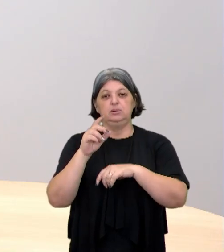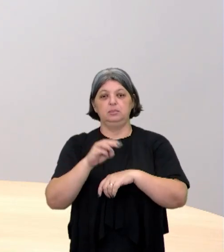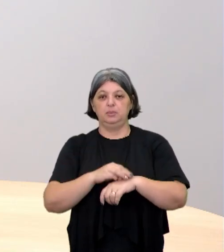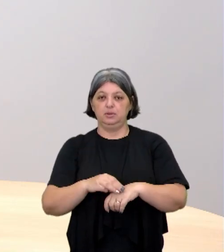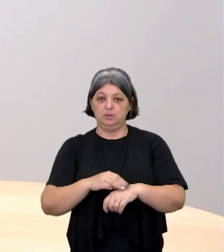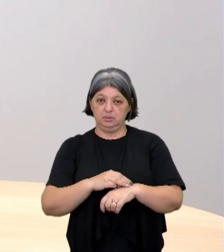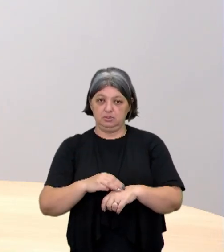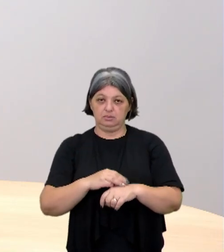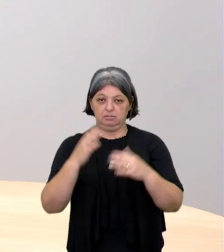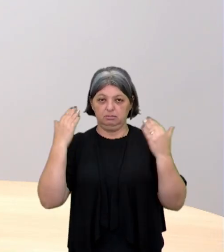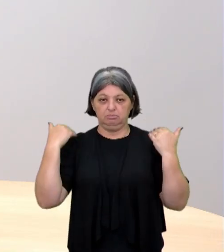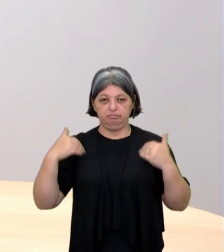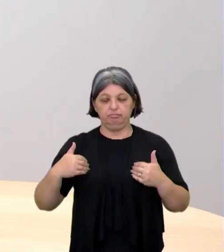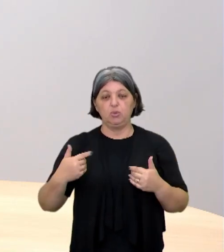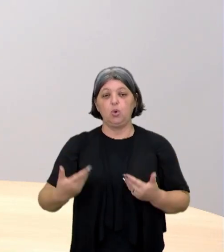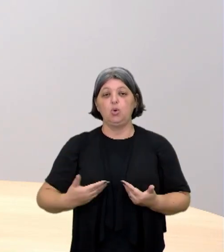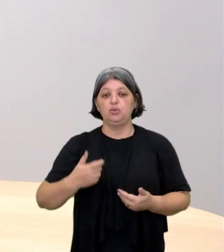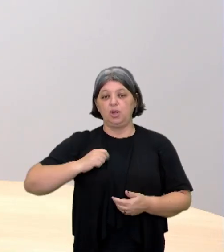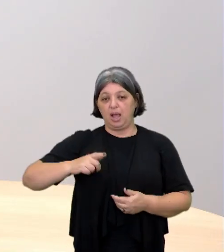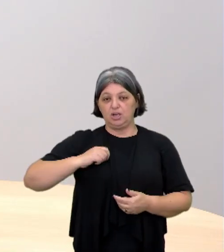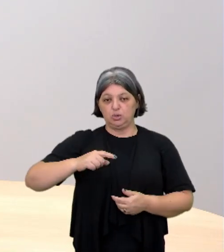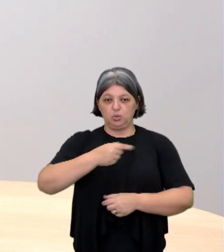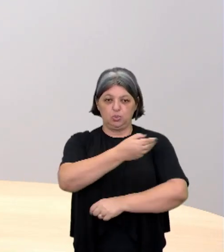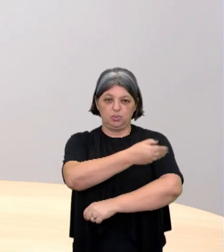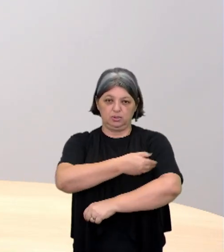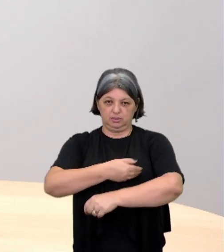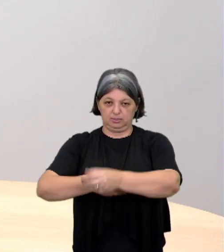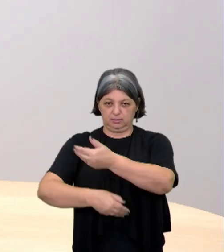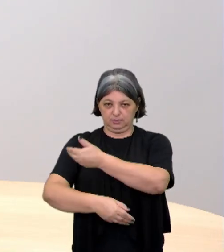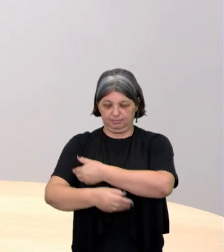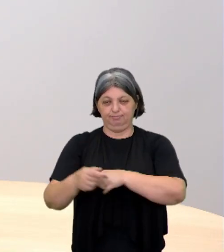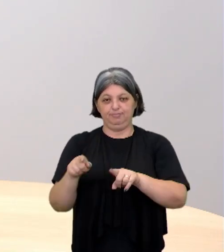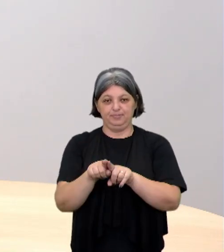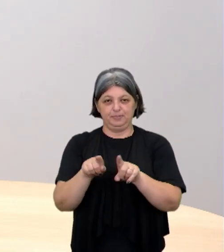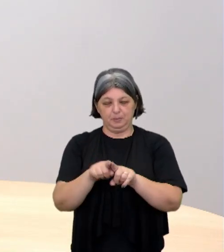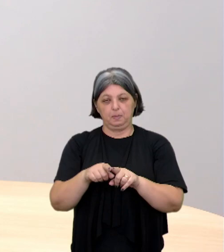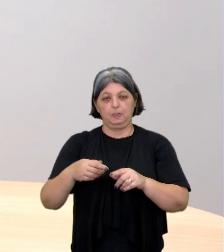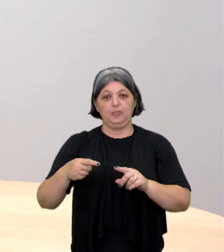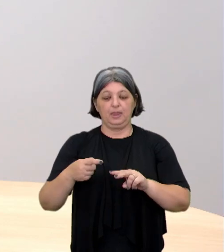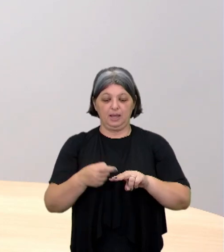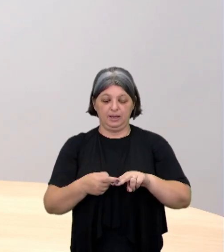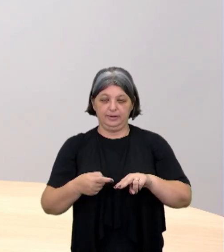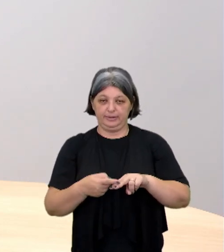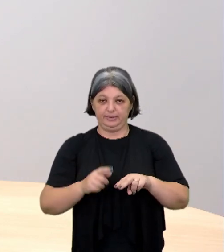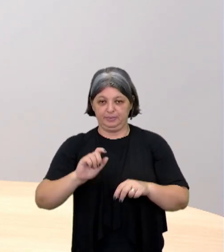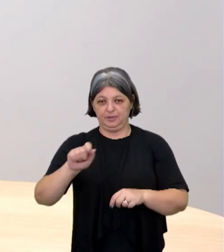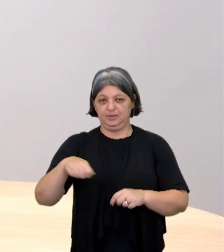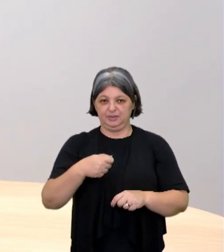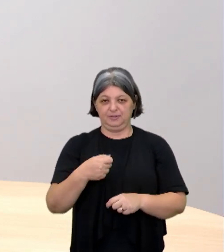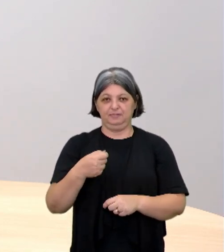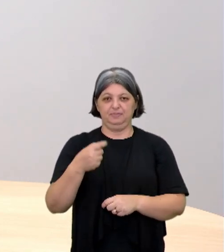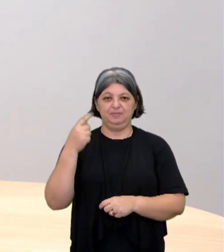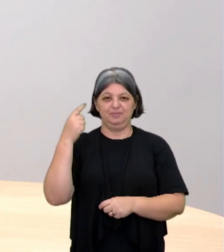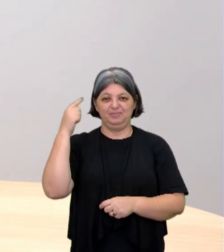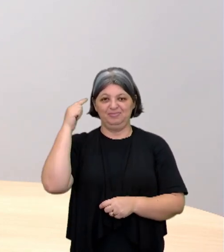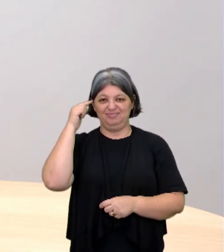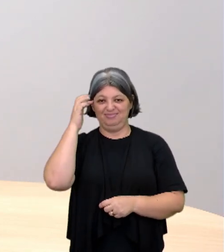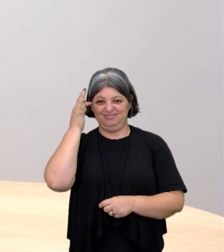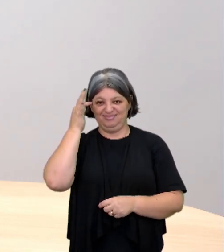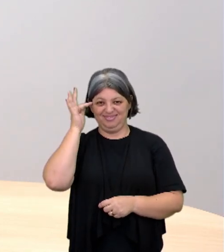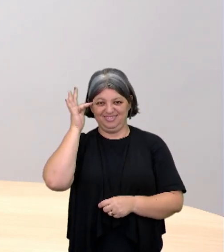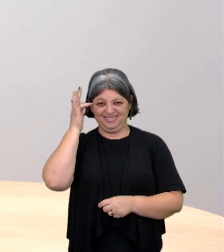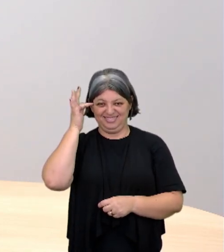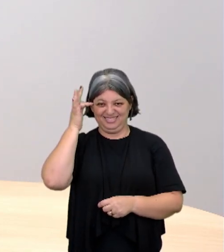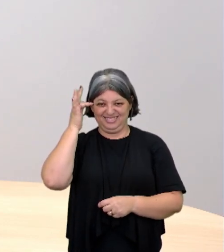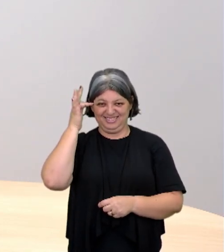estou vestindo uma camiseta azul marinho e uma calça verde. O meu sinal é este.